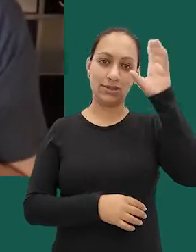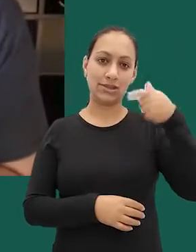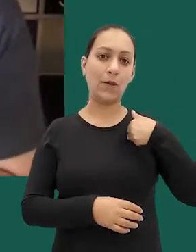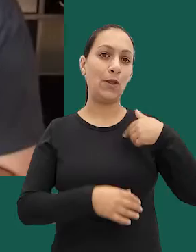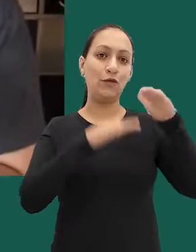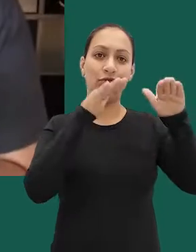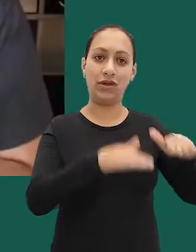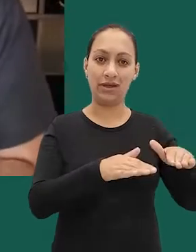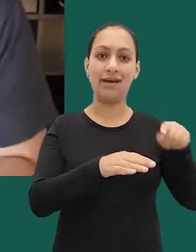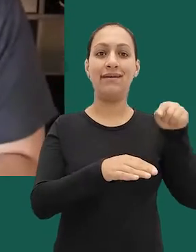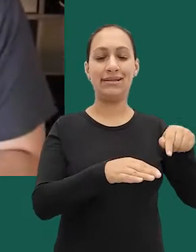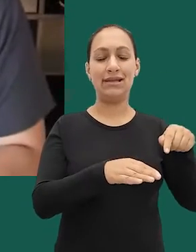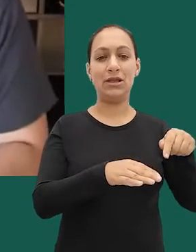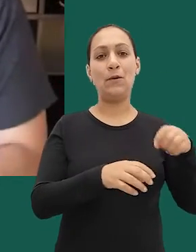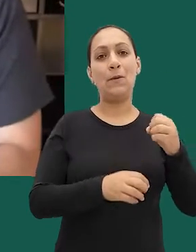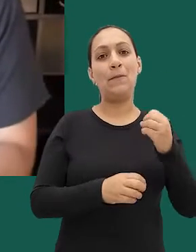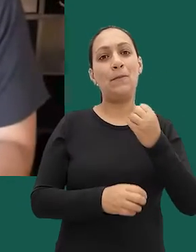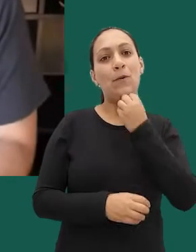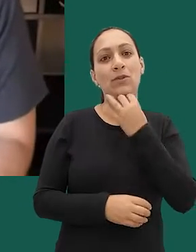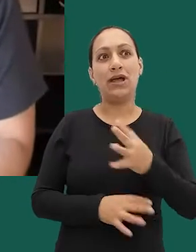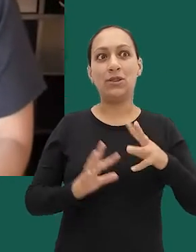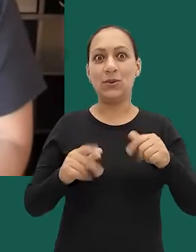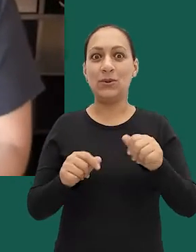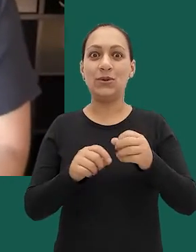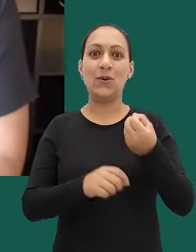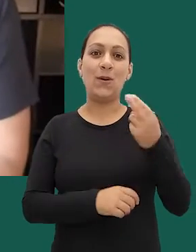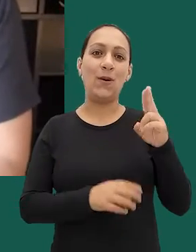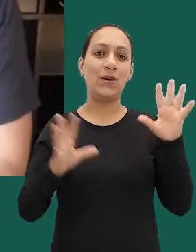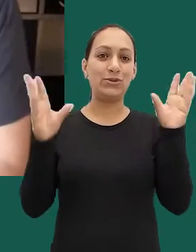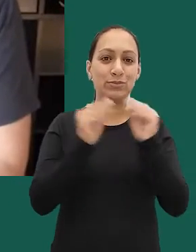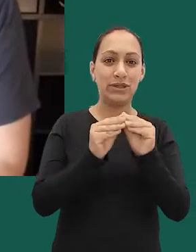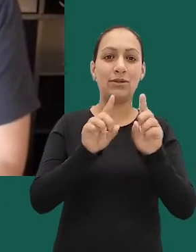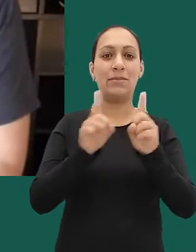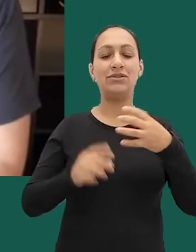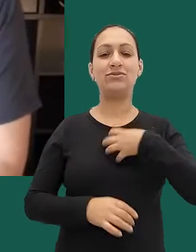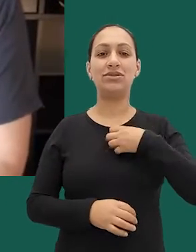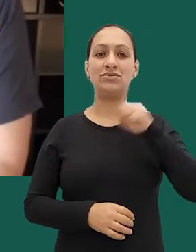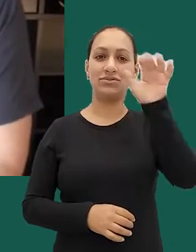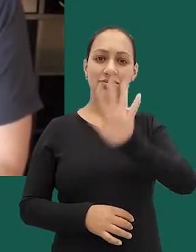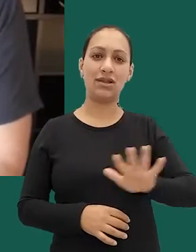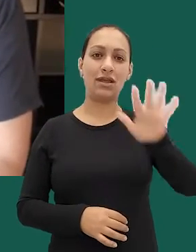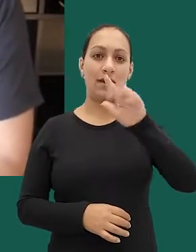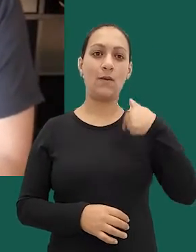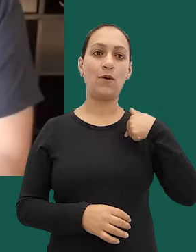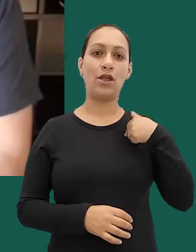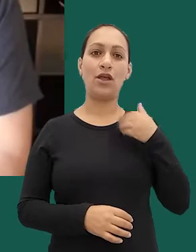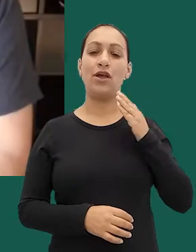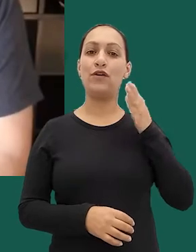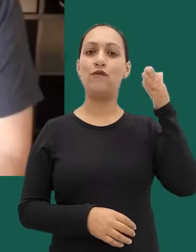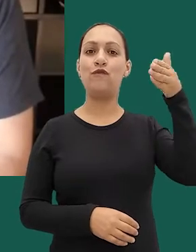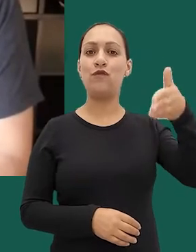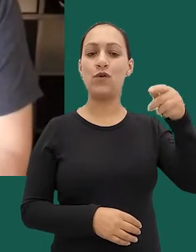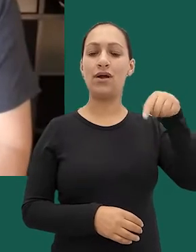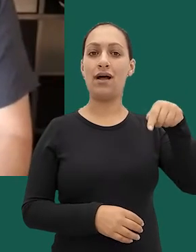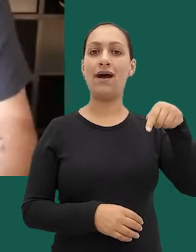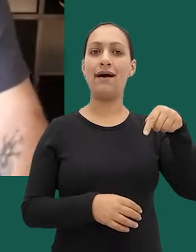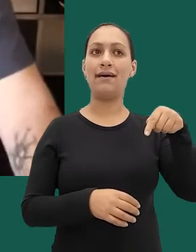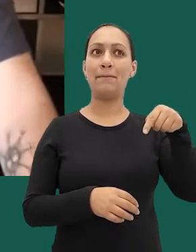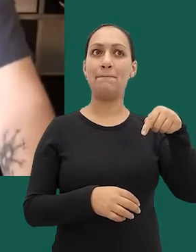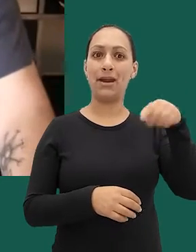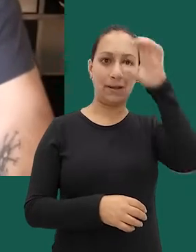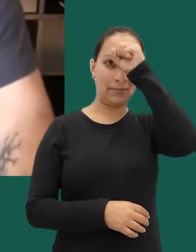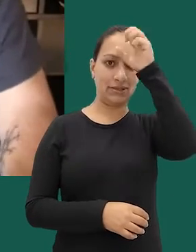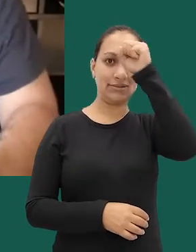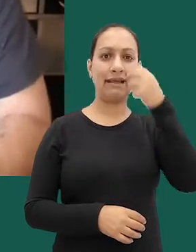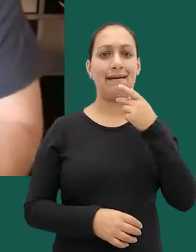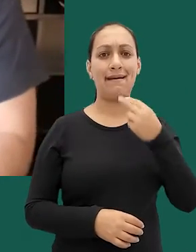mínimo detalhe até uma forma mais resumida. Acho que, de forma geral, eu fui para o intercâmbio para aprender o